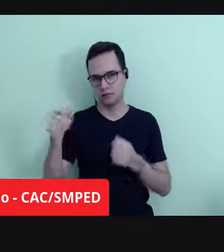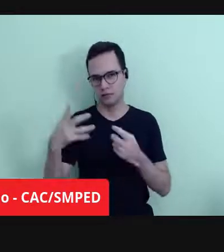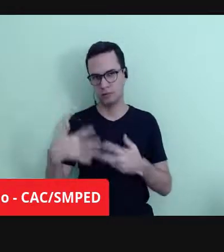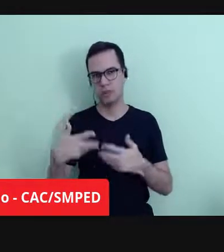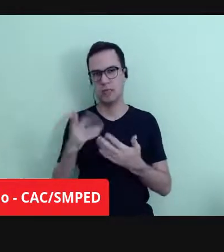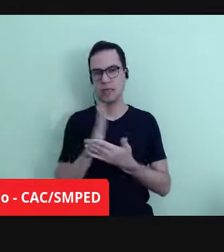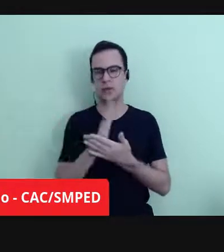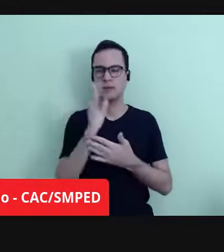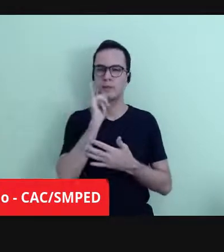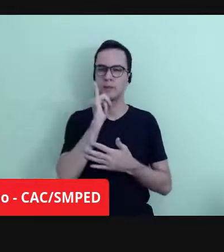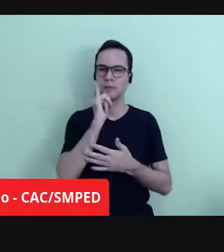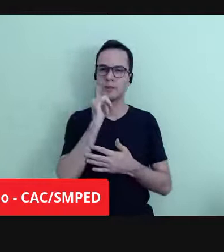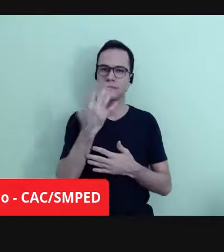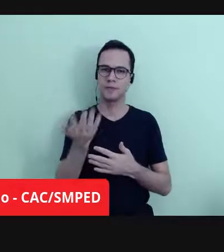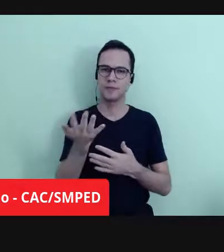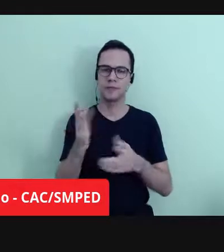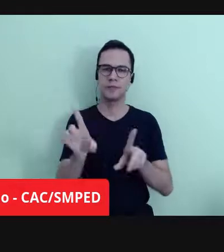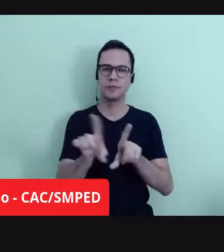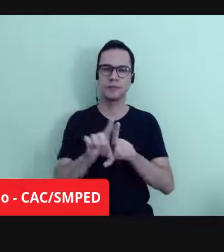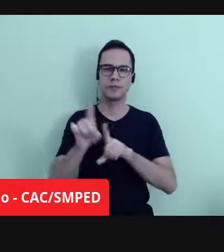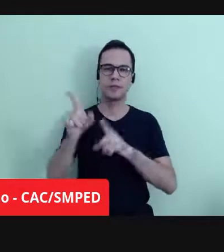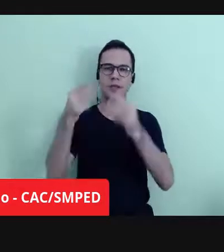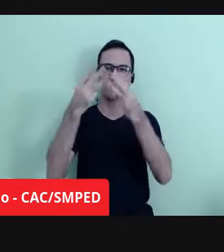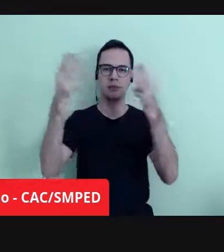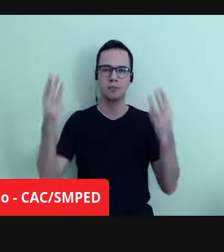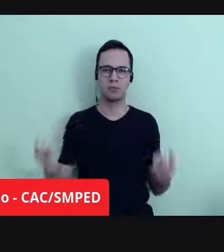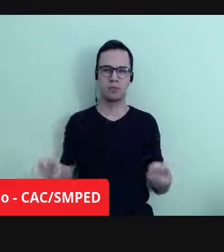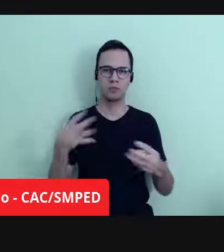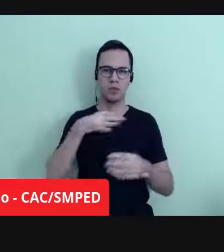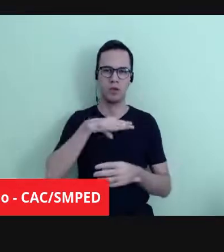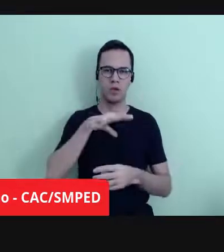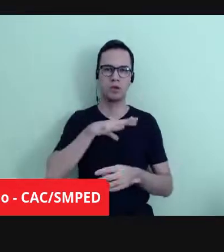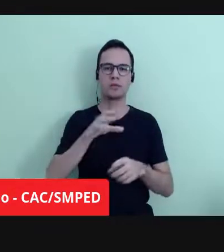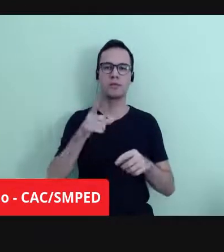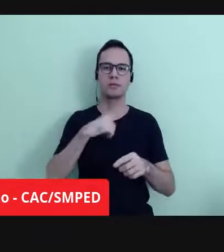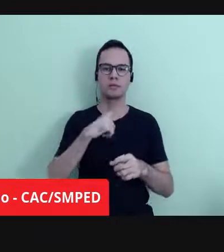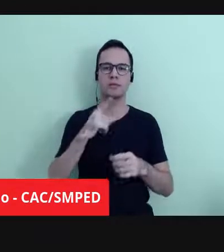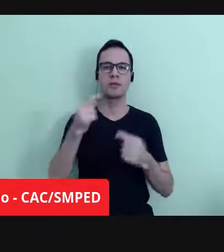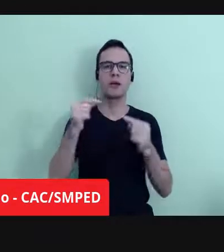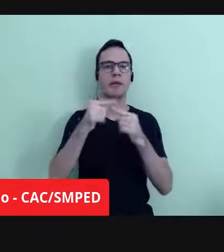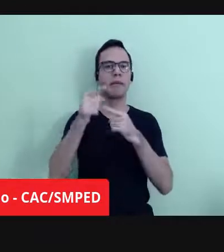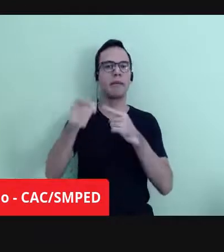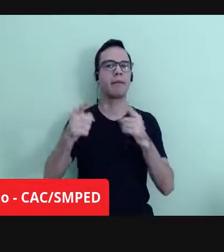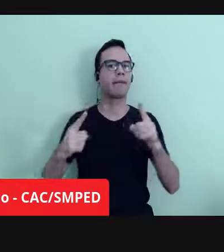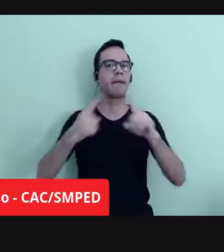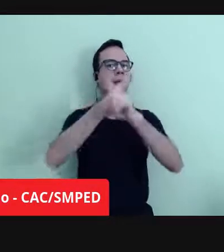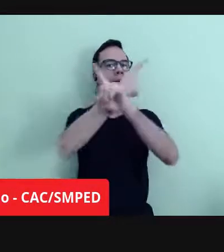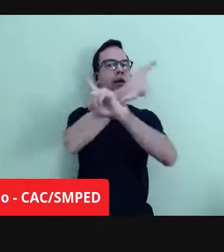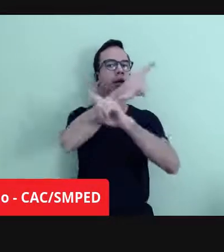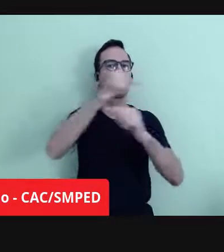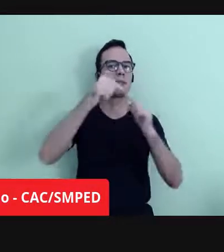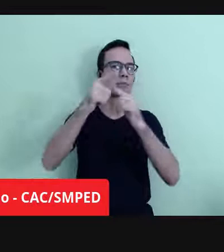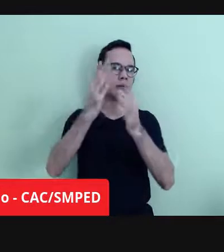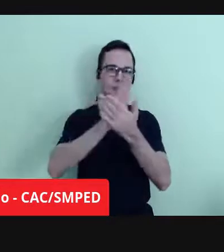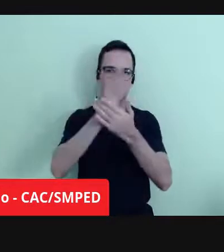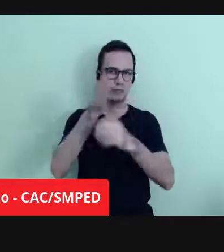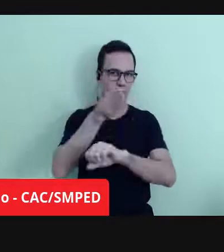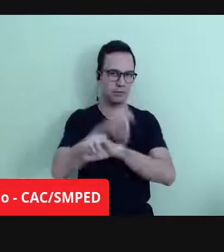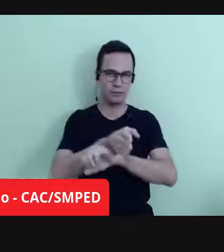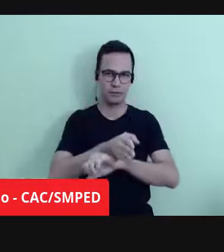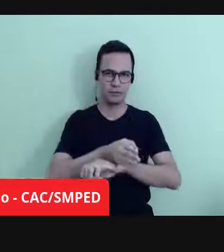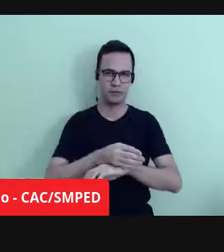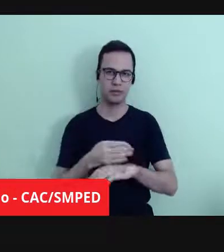exemplos, aí do Museu da Língua, né, existe uma questão muito transversal nos aspectos de acessibilidade que